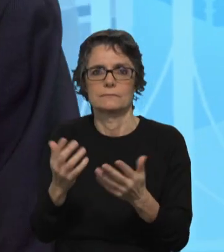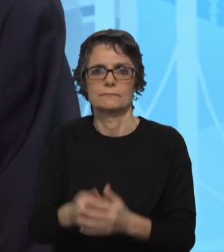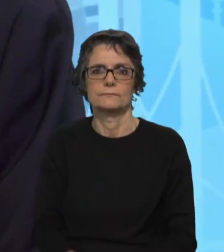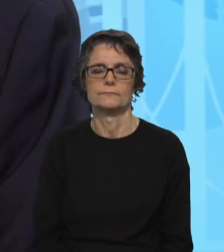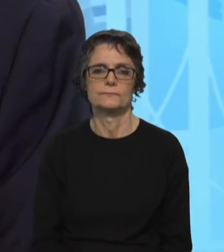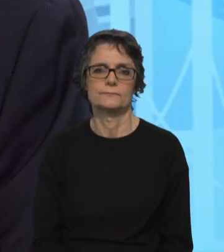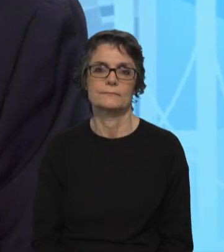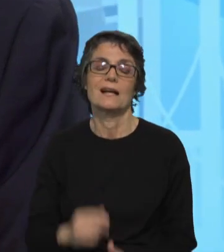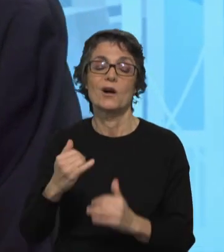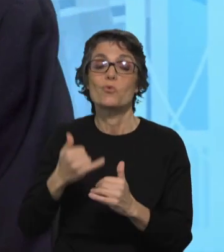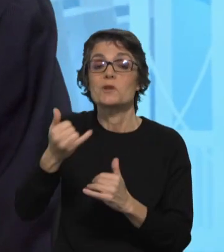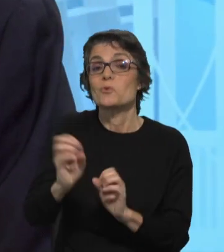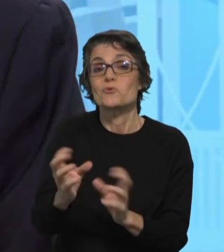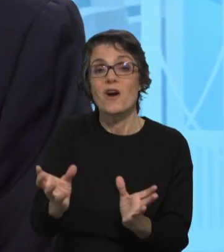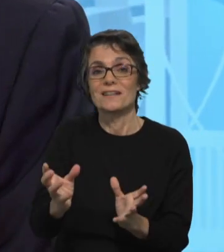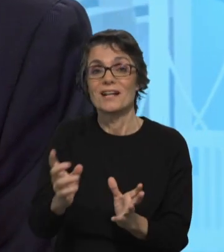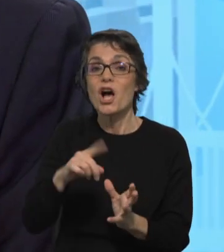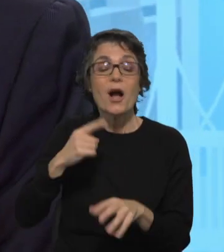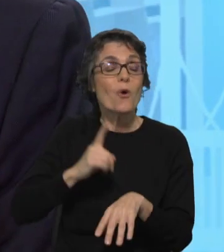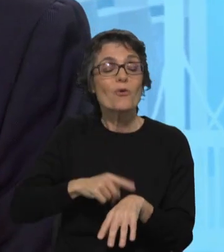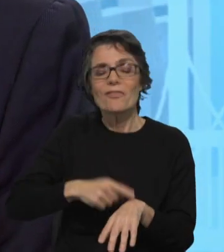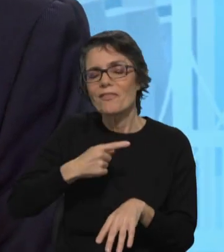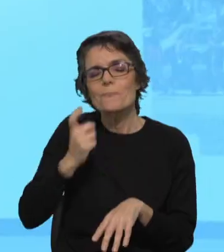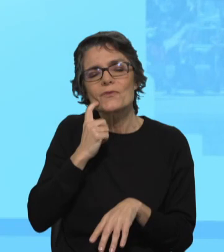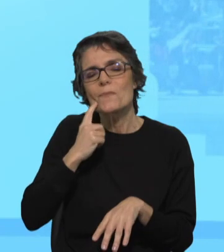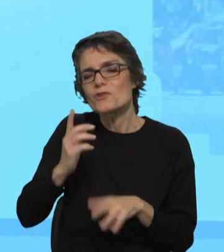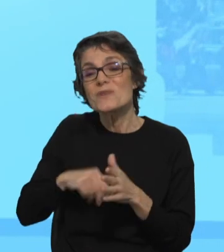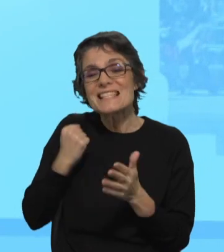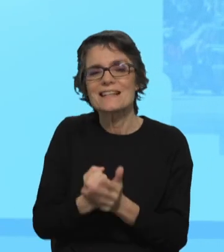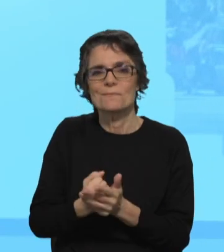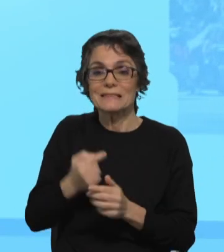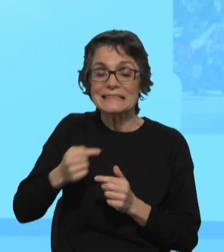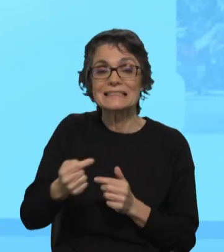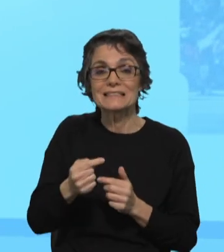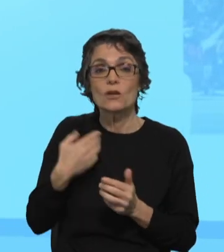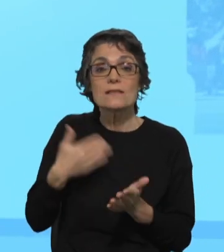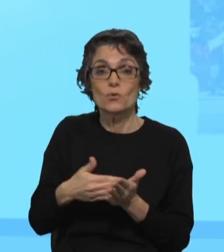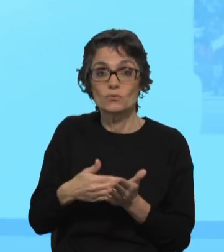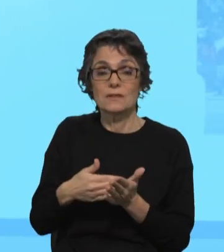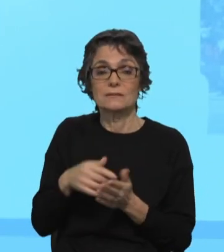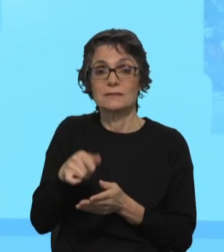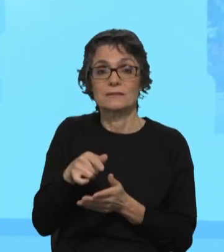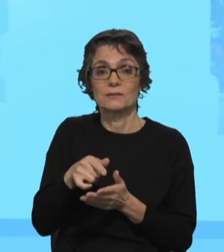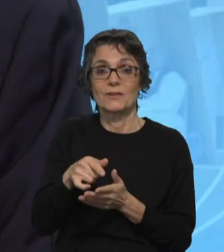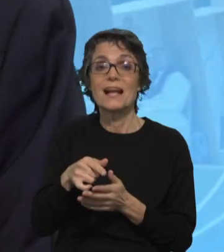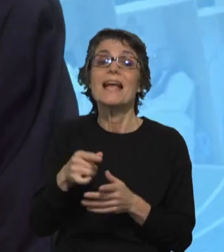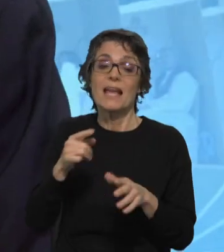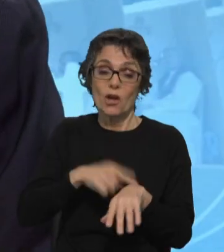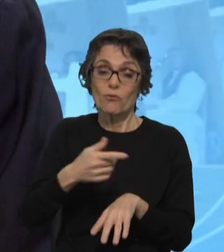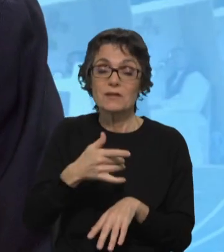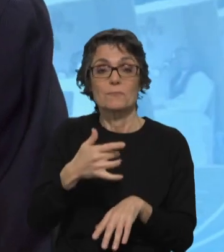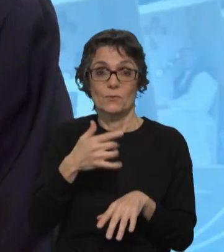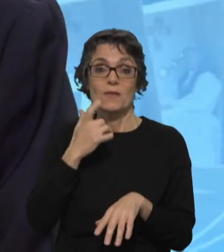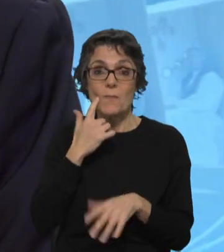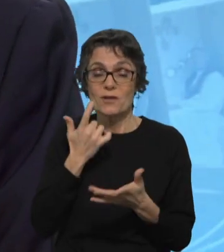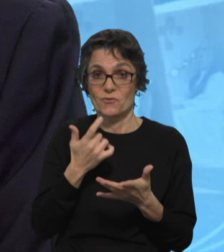um depois. Nós vivemos sempre o tempo da Páscoa. Portanto, a segunda-feira, neste sentido, é de facto um tempo pascal, mas nós